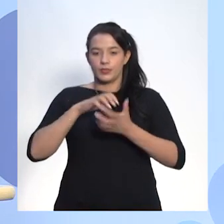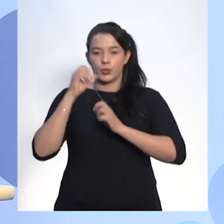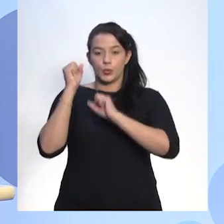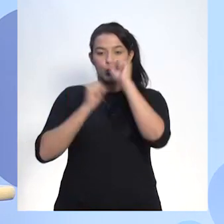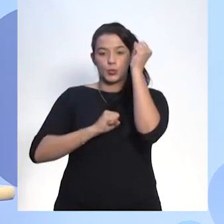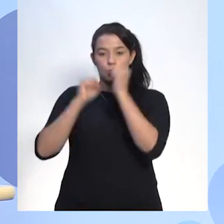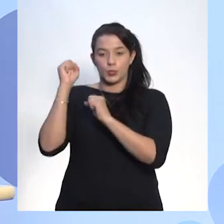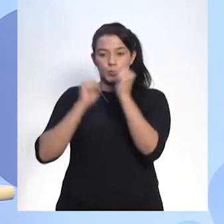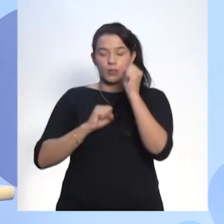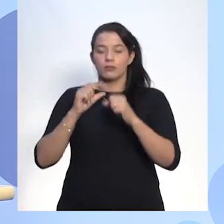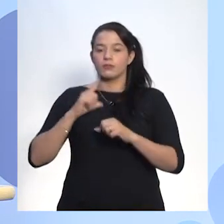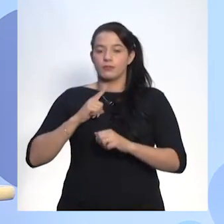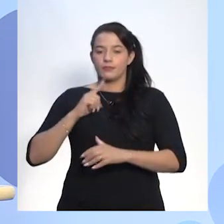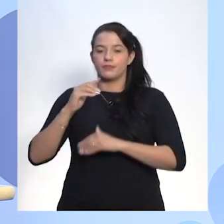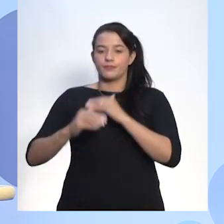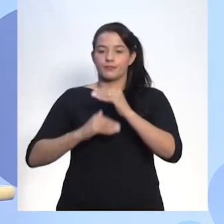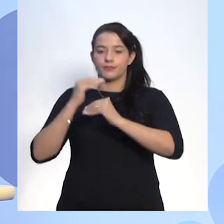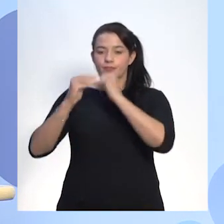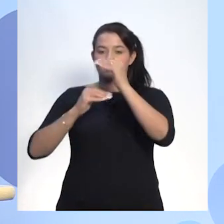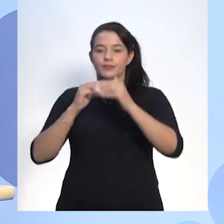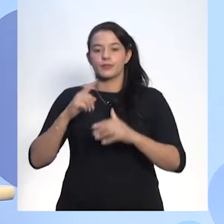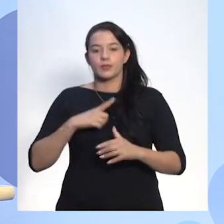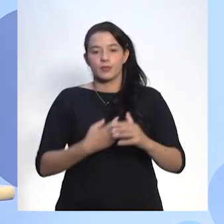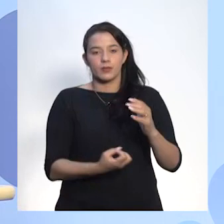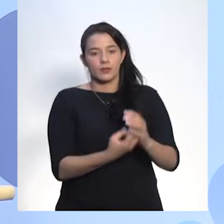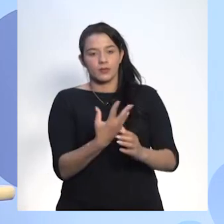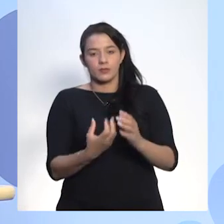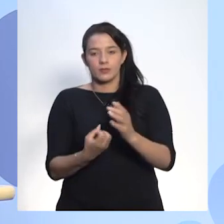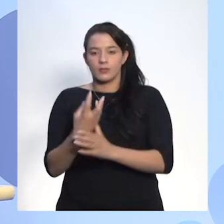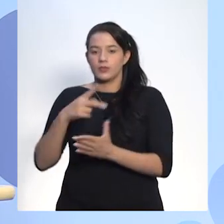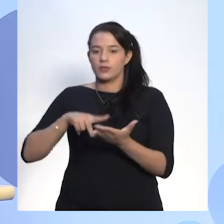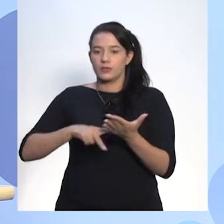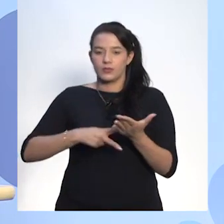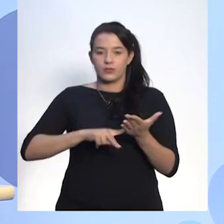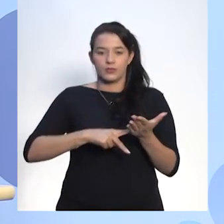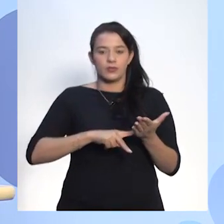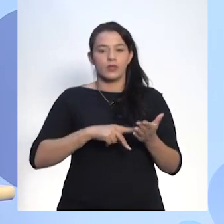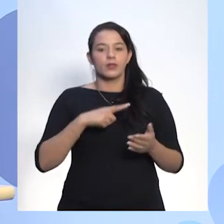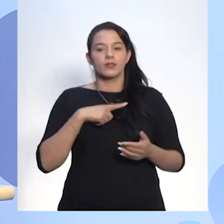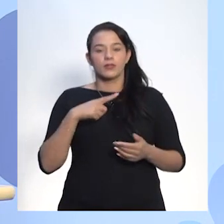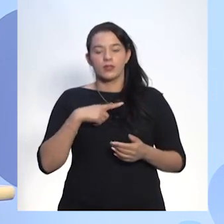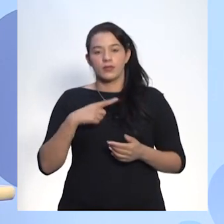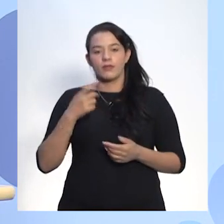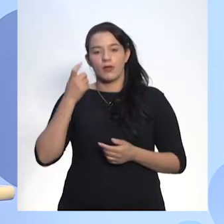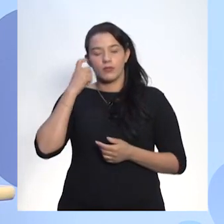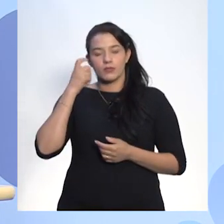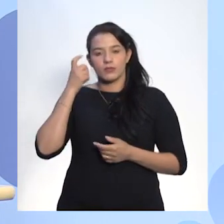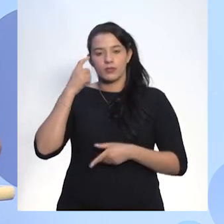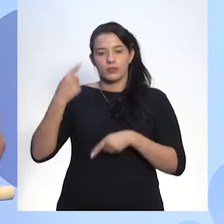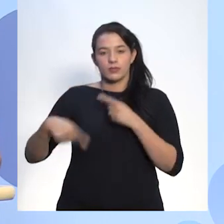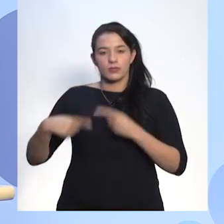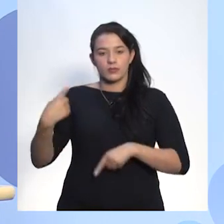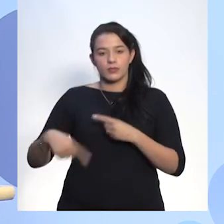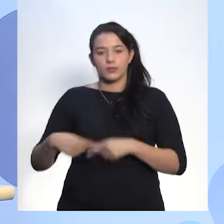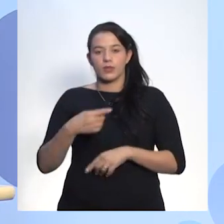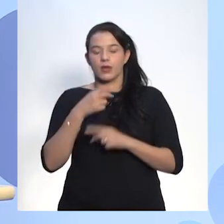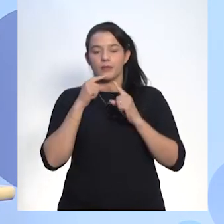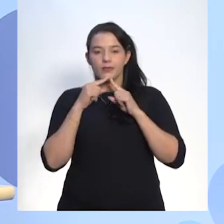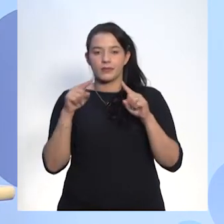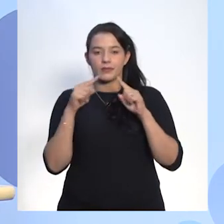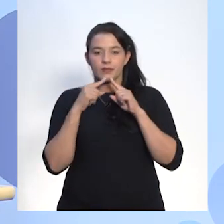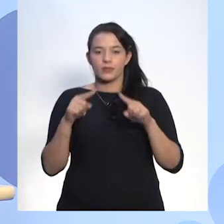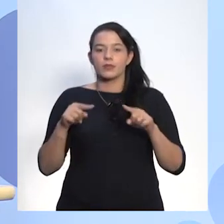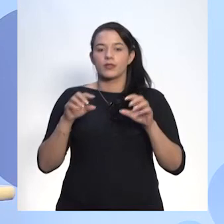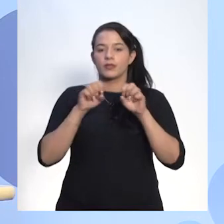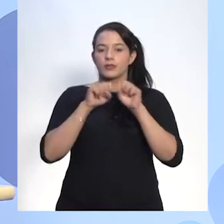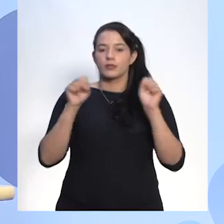gerou desenvolvimento, também fez surgir organizações sindicais através da consciência política que gerou críticas a esse mesmo